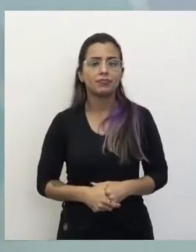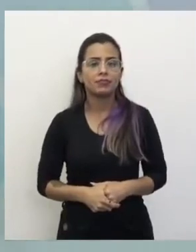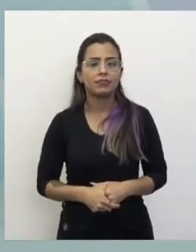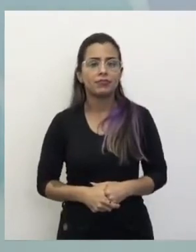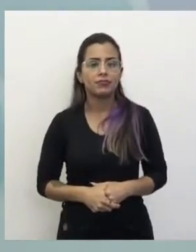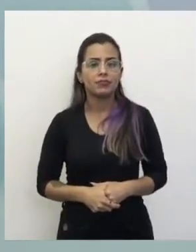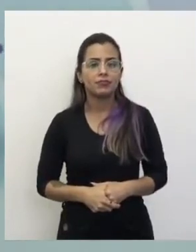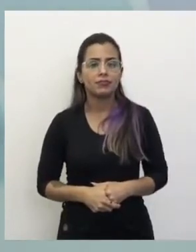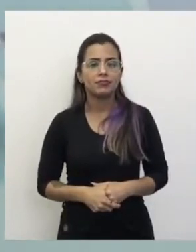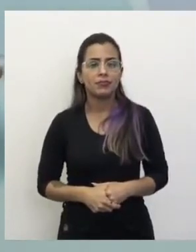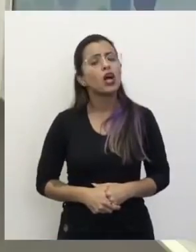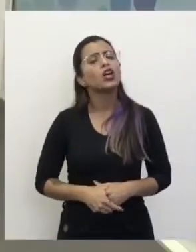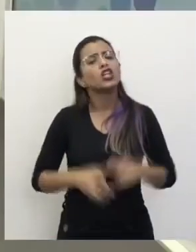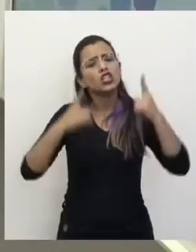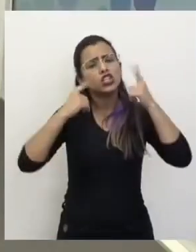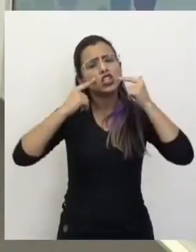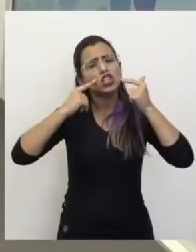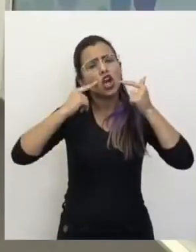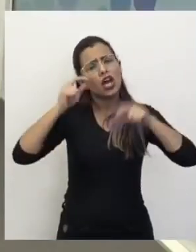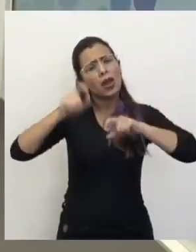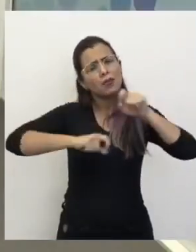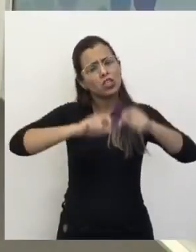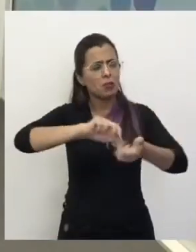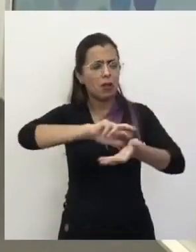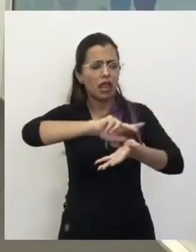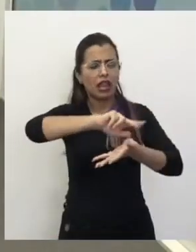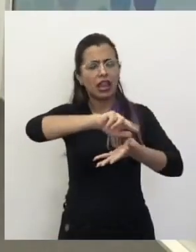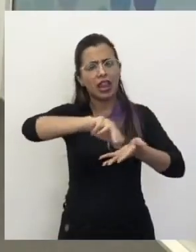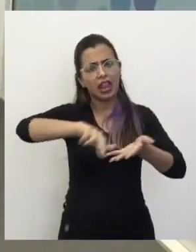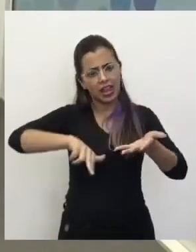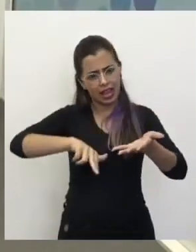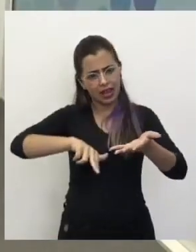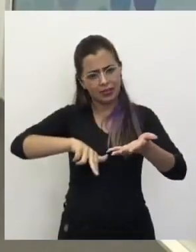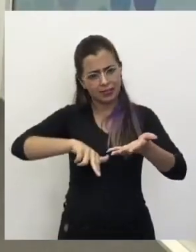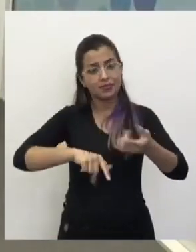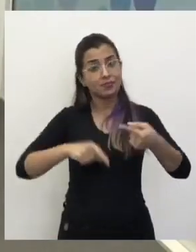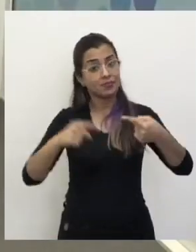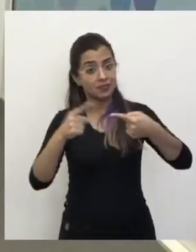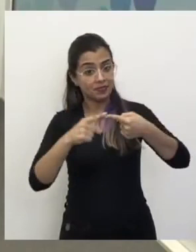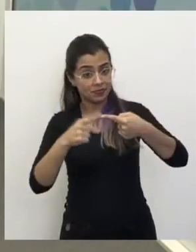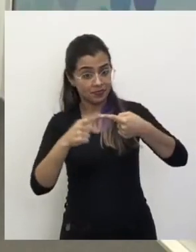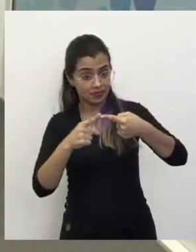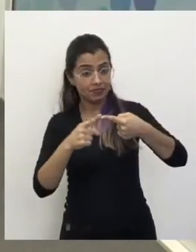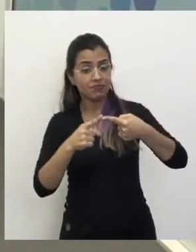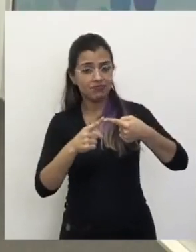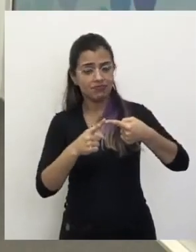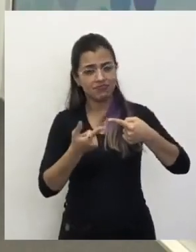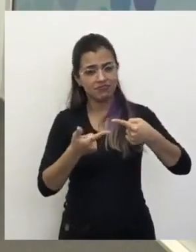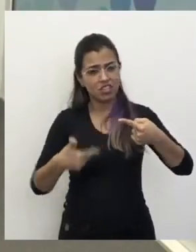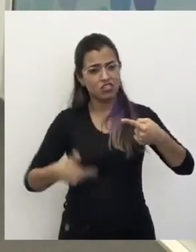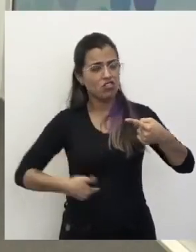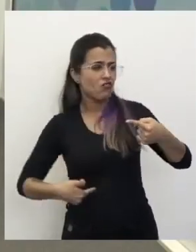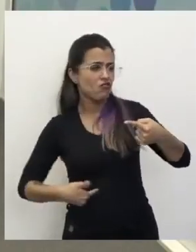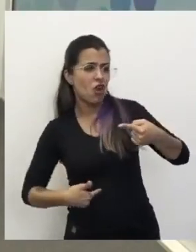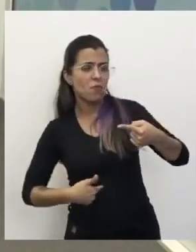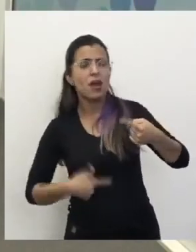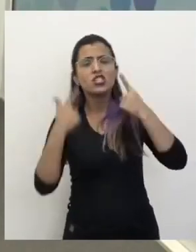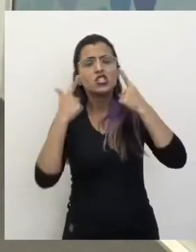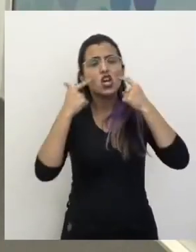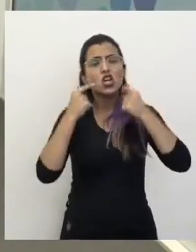Eles choram por várias razões, não é, Mauro? Várias circunstâncias. Aqui eu coloquei de fome, mas poderia ser de quê, por exemplo? Bebê chora de